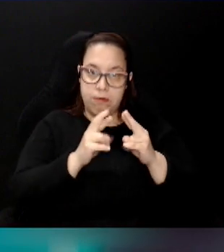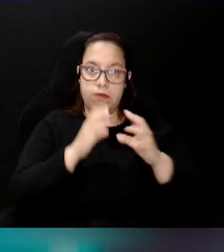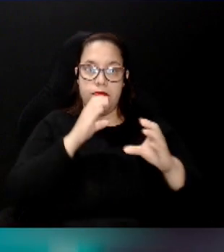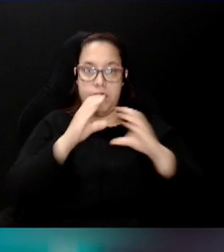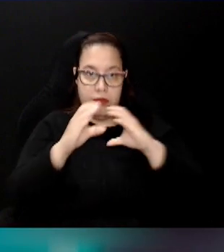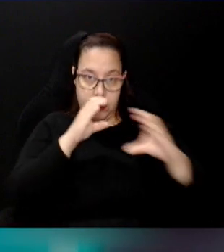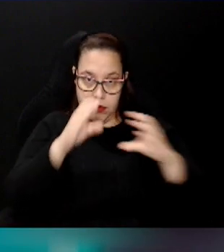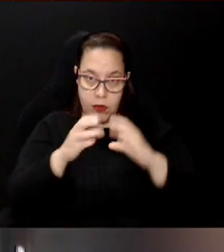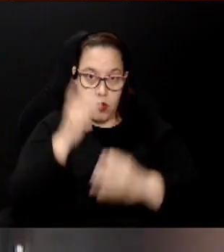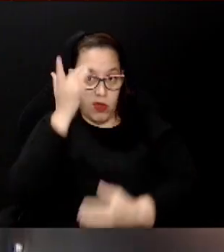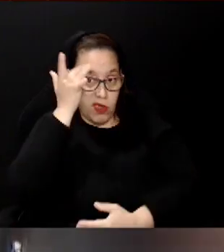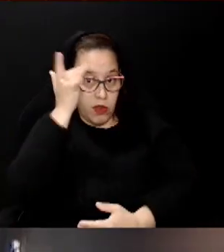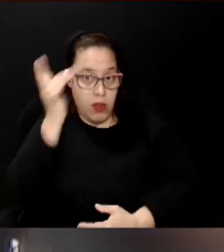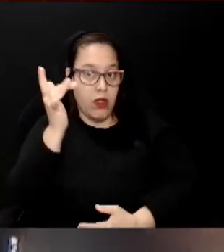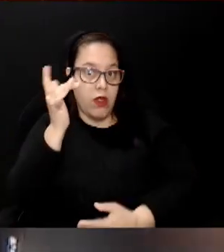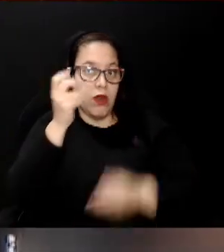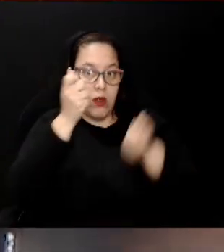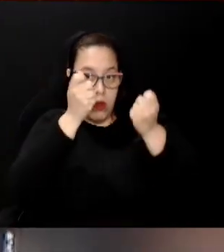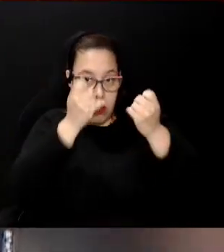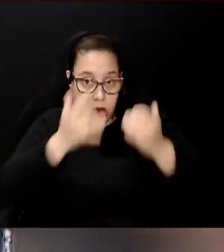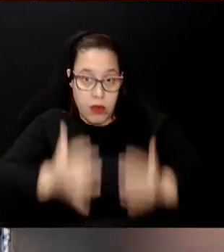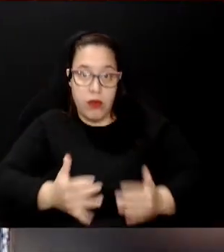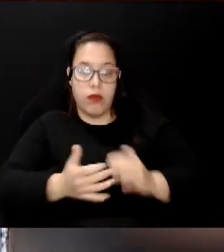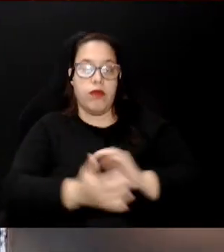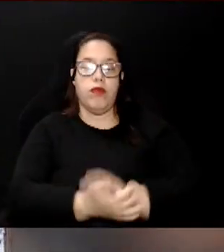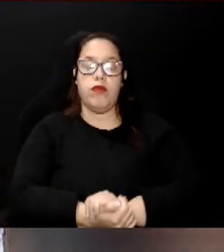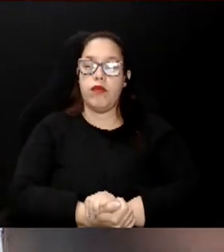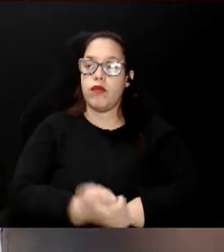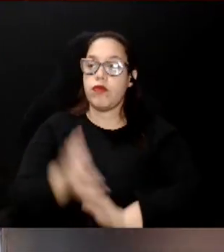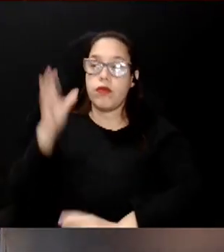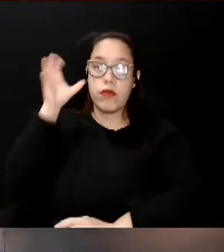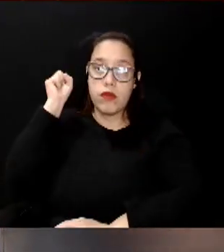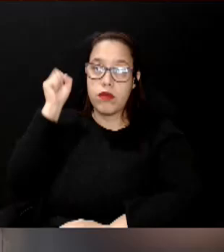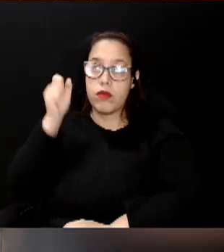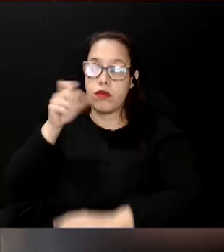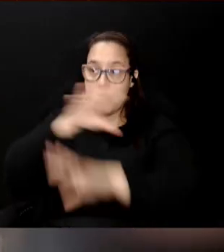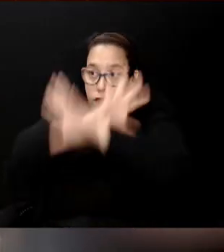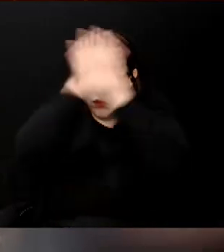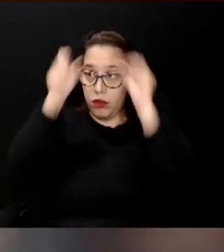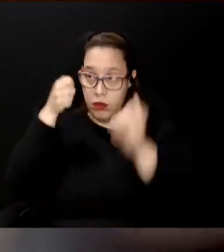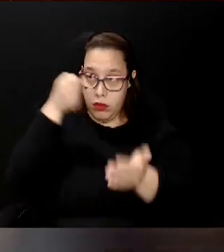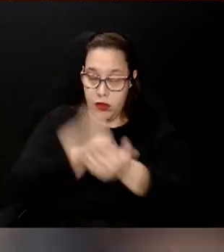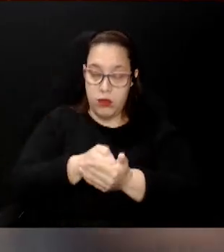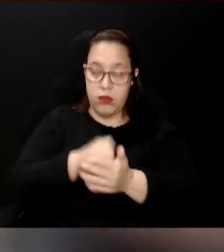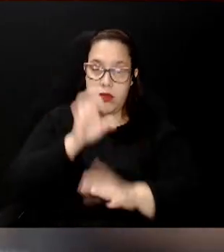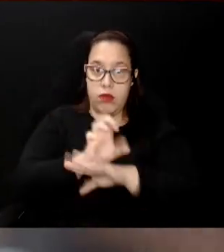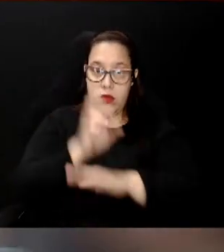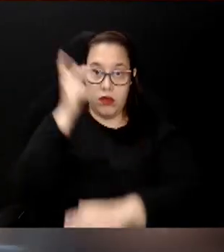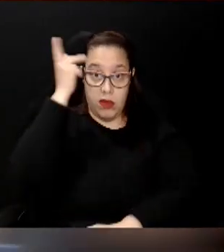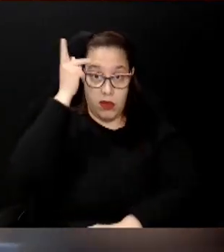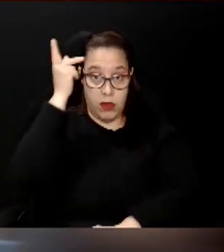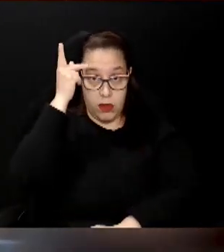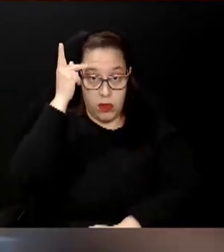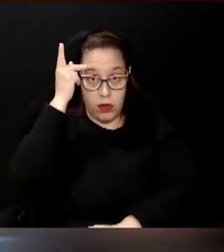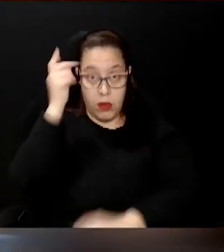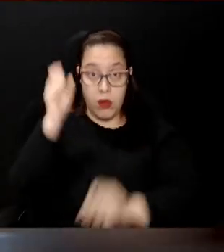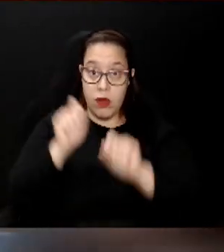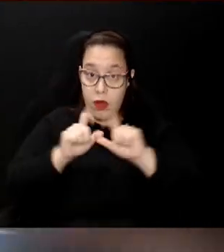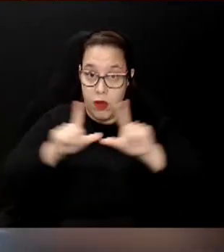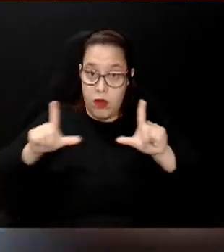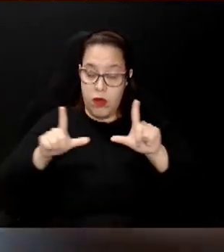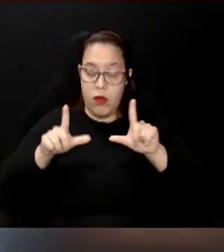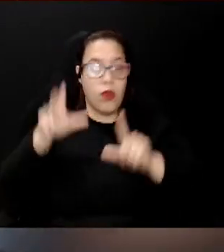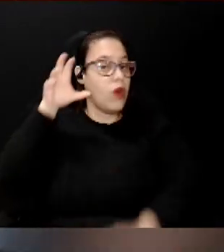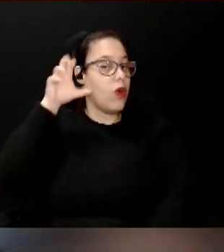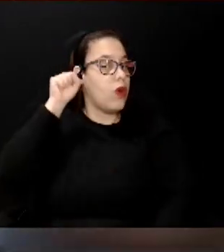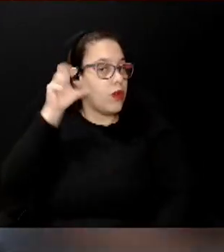os esclarecimentos. A ouvidora do Tribunal de Contas do Estado de São Paulo destacou que as ouvidorias